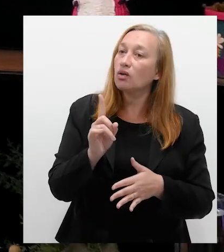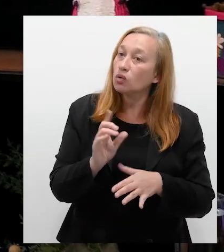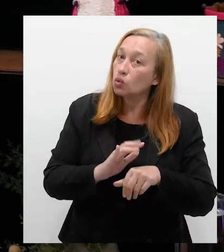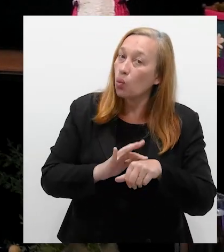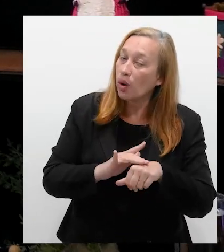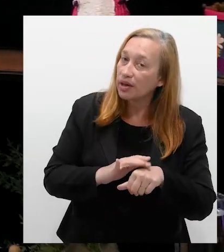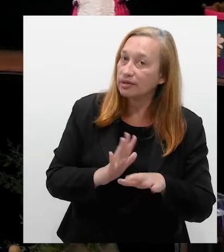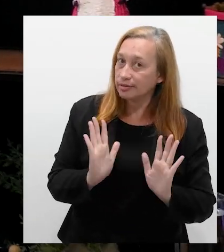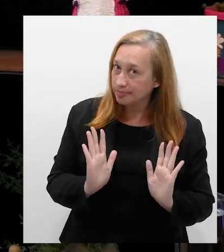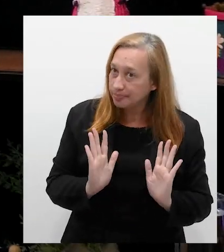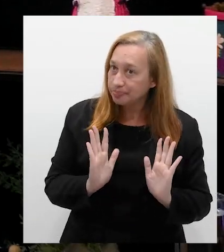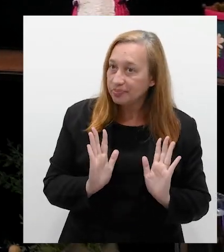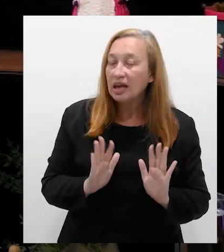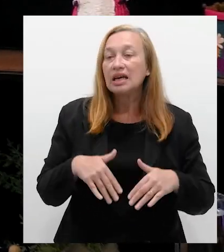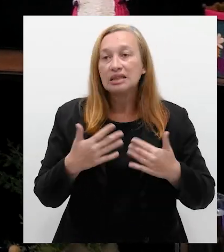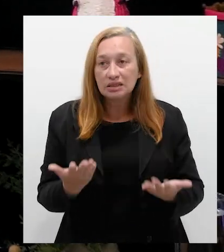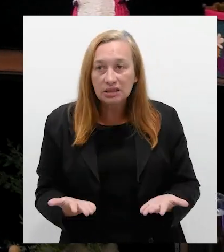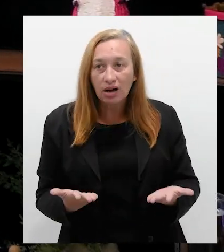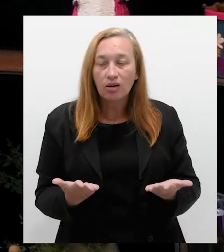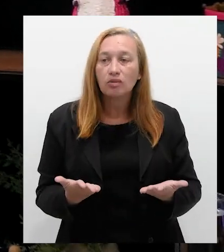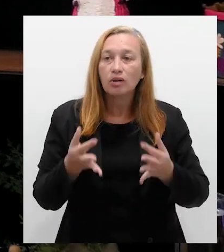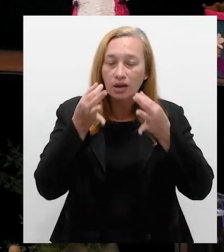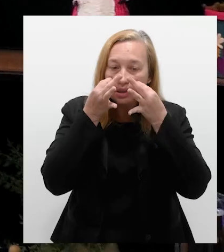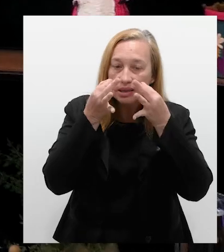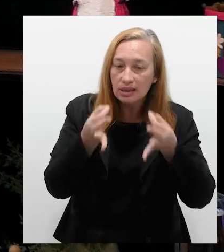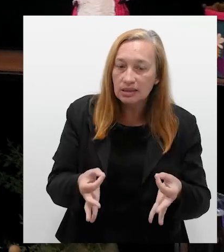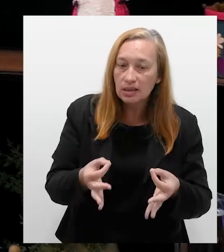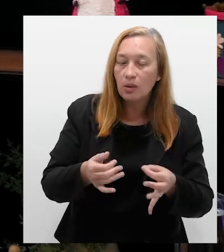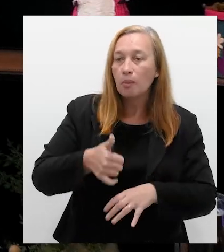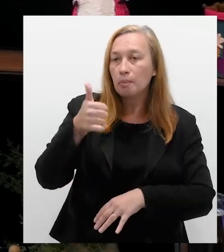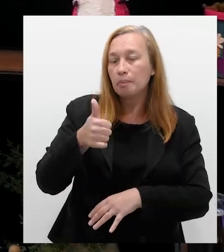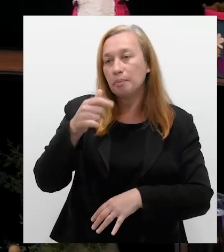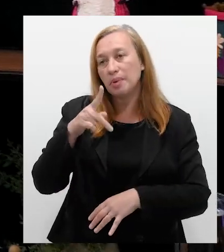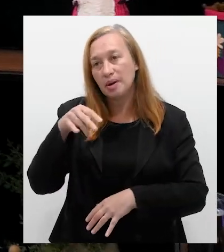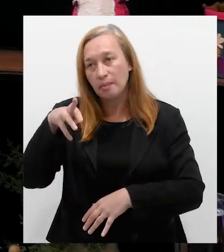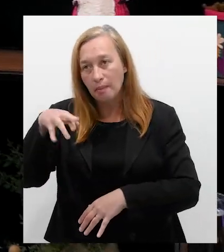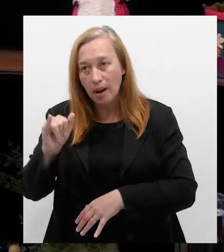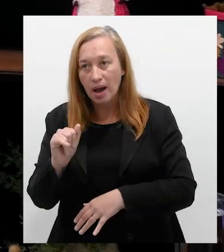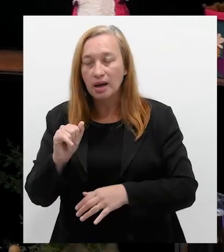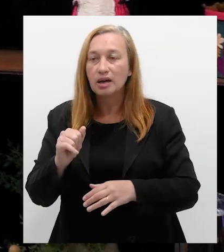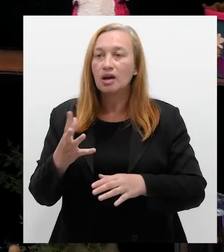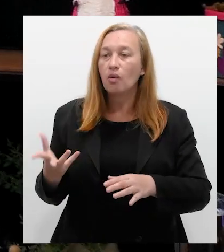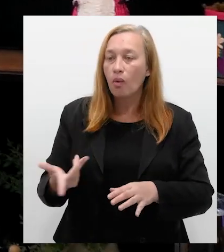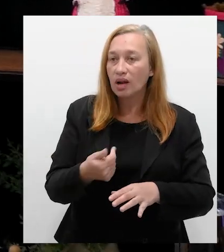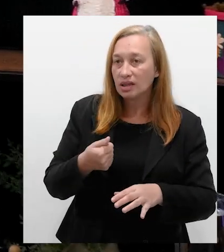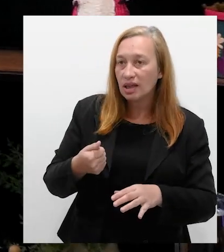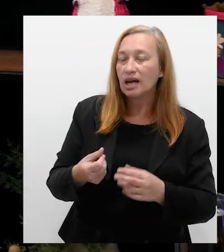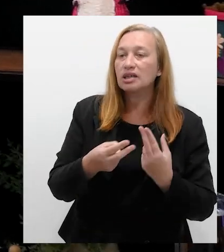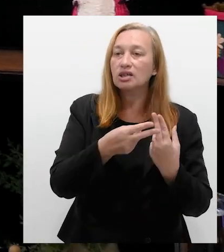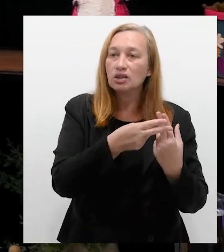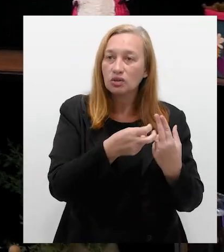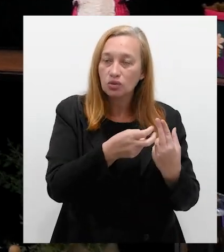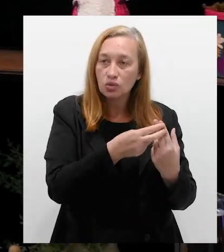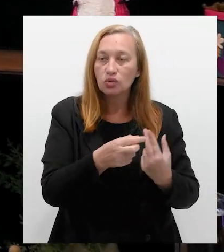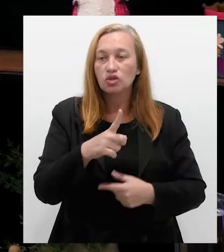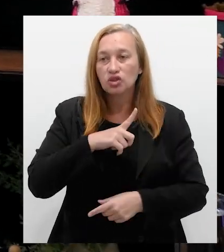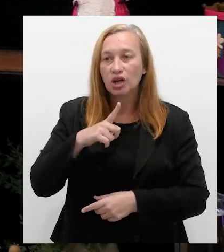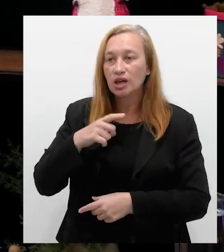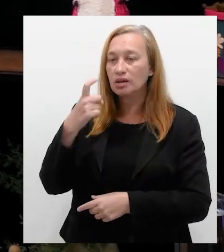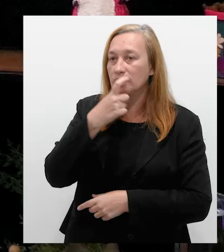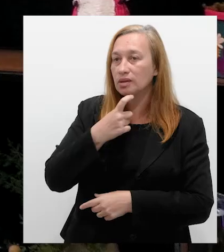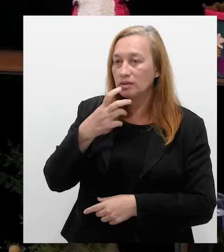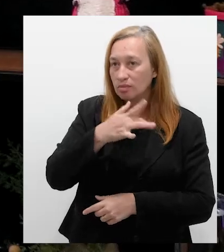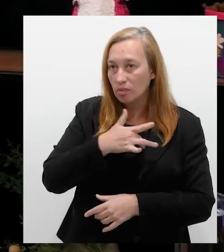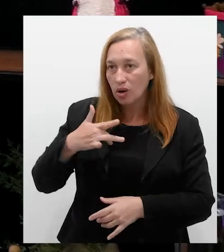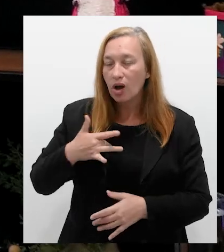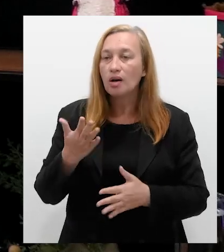remediar. Então, nesse aspecto de atenção primária, hoje o SUS oferta muita qualidade na saúde bucal e cada